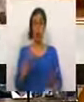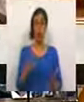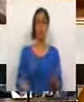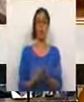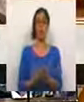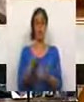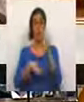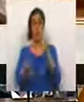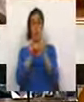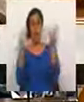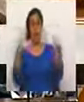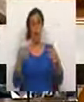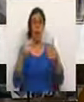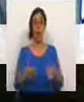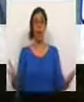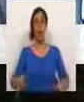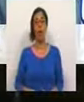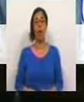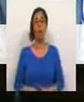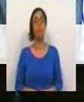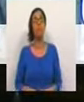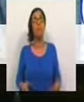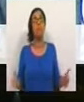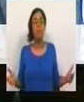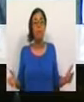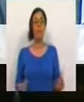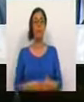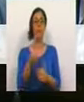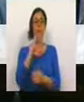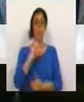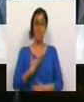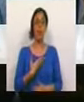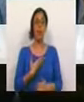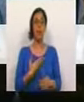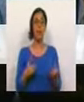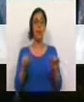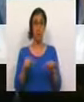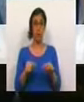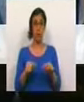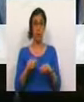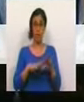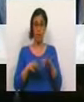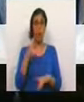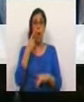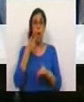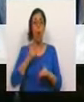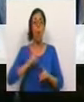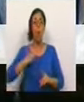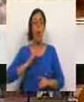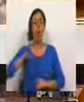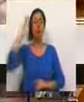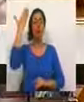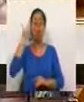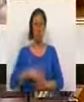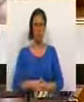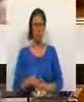uma lei que já existe que é boa bem é o psb não anda nesta corrida prever que chegou em primeiro lugar